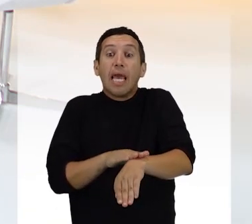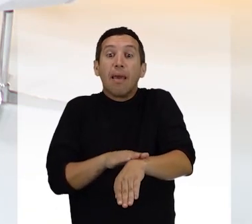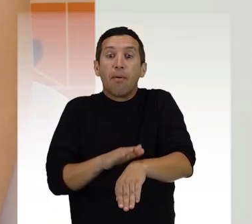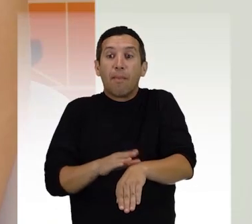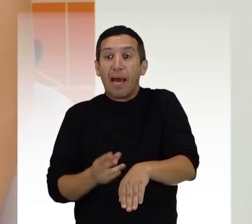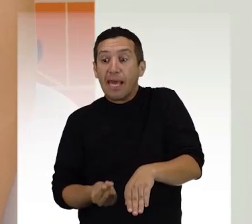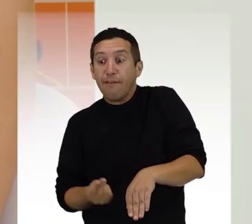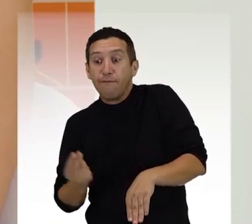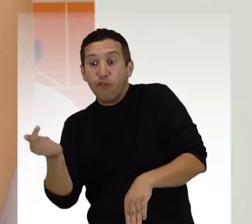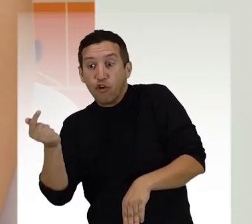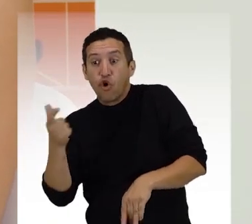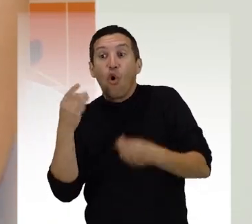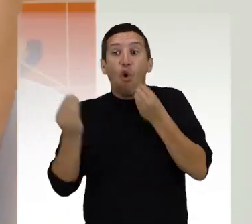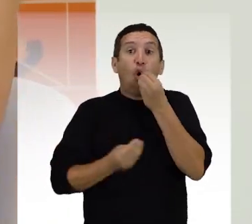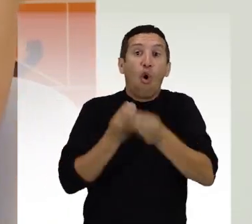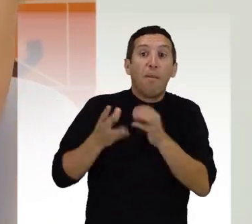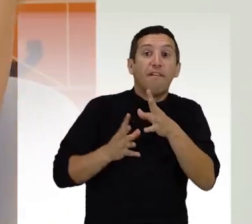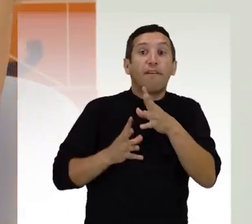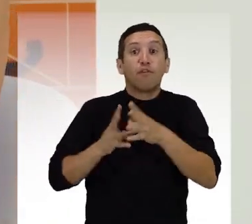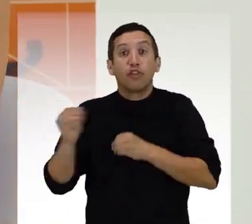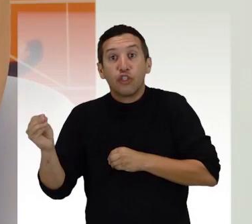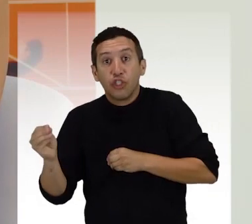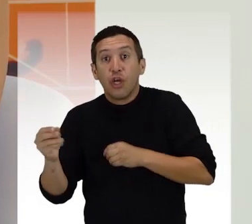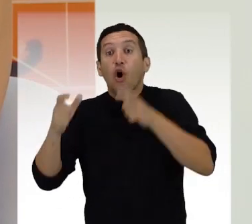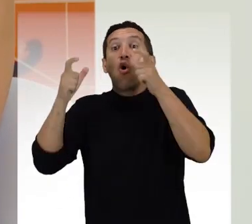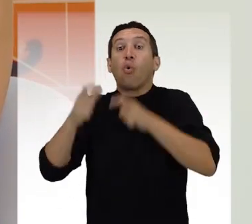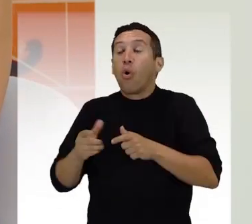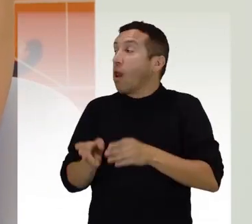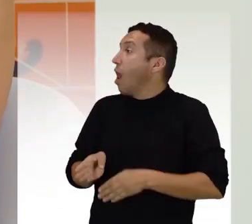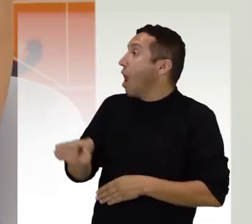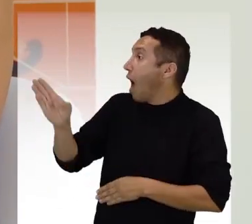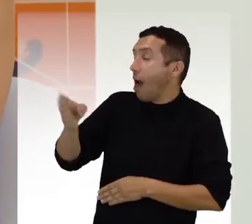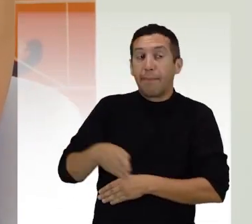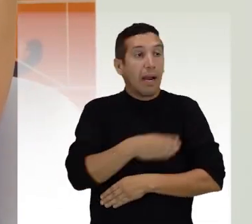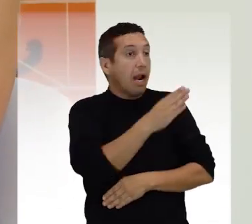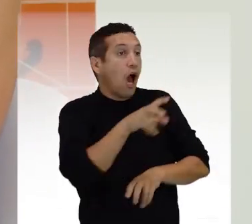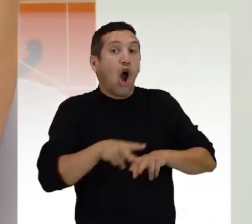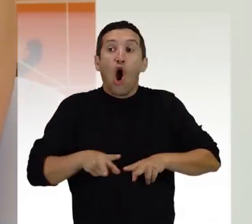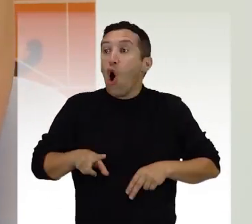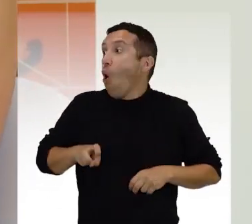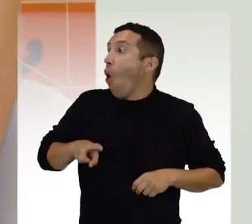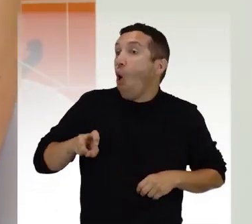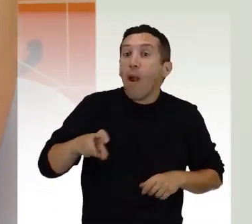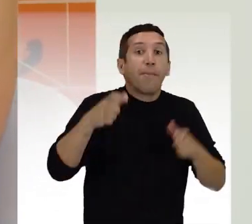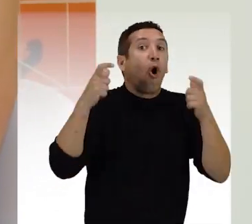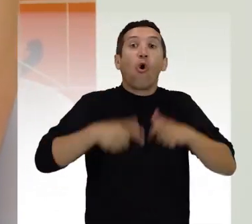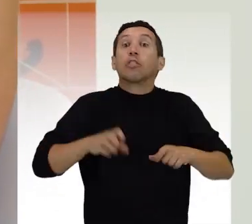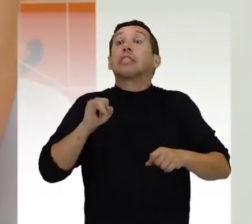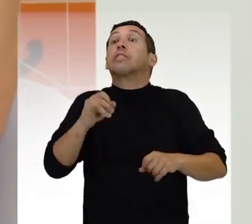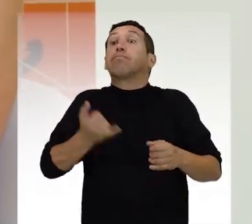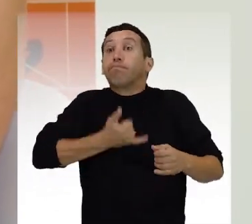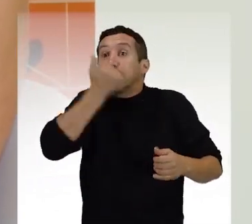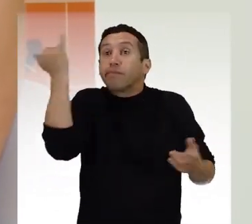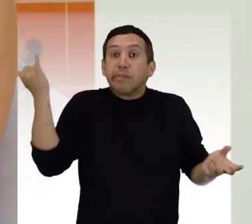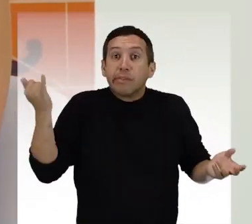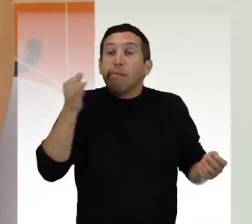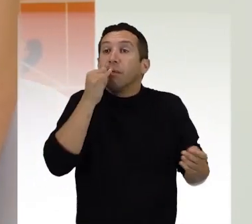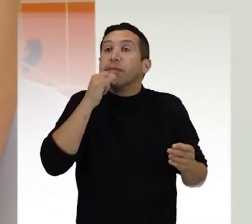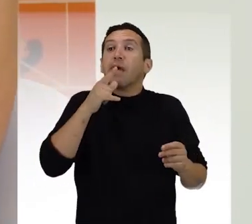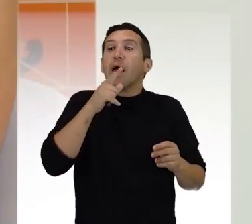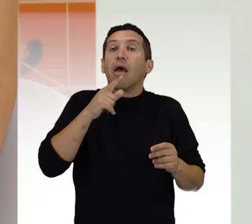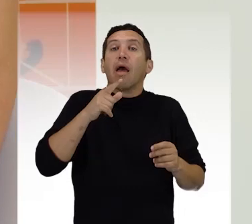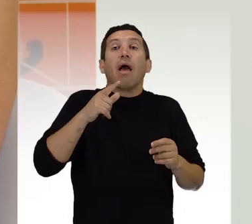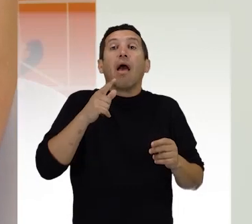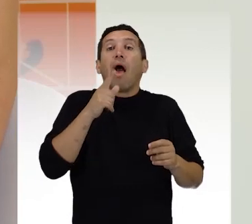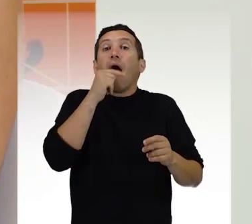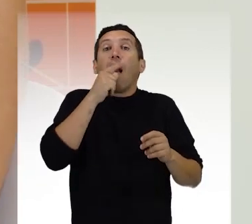saber exatamente quanto tempo ele tem para sair, aonde ele vai sair, para que lado ele